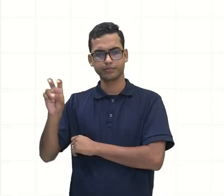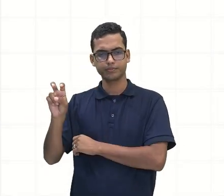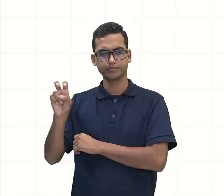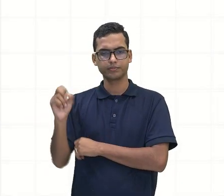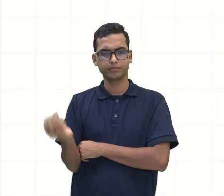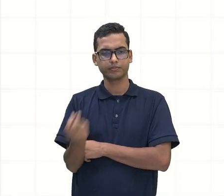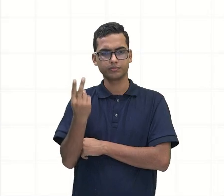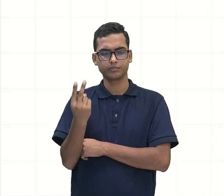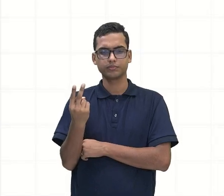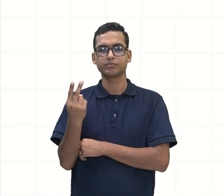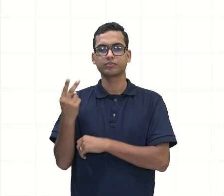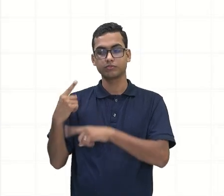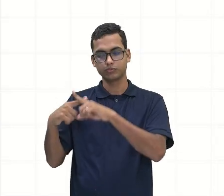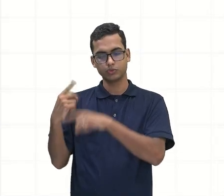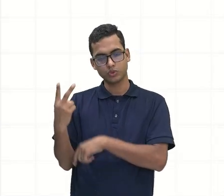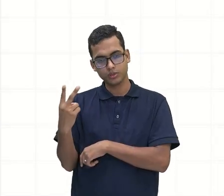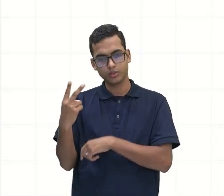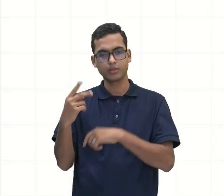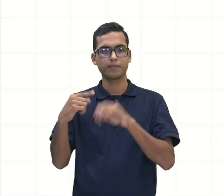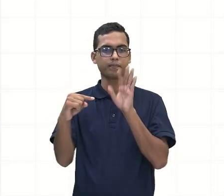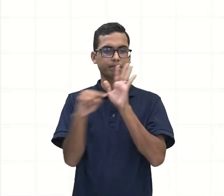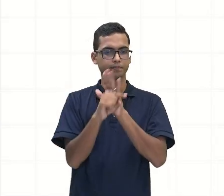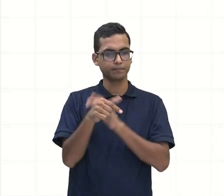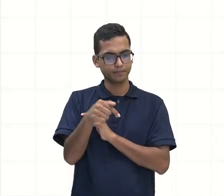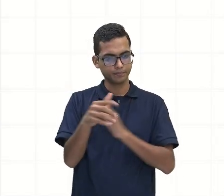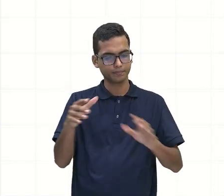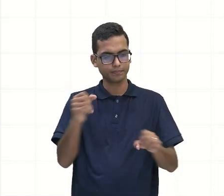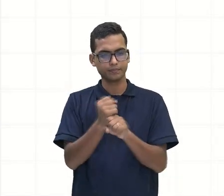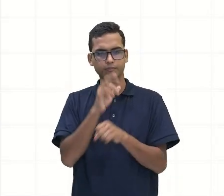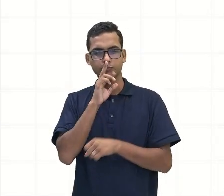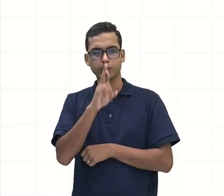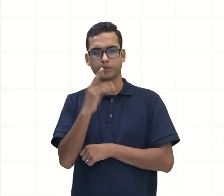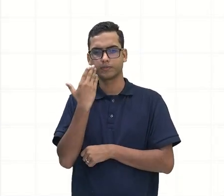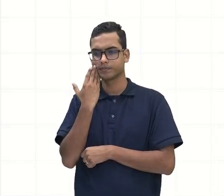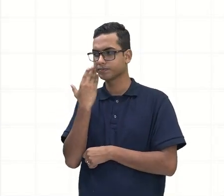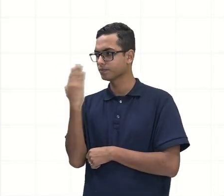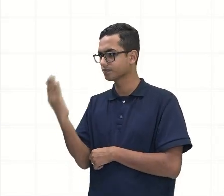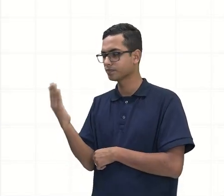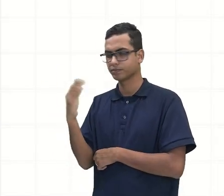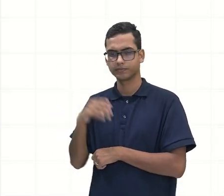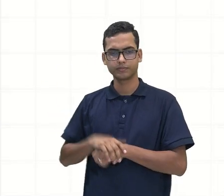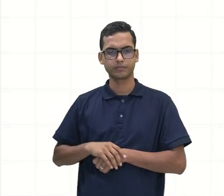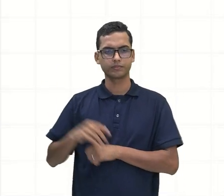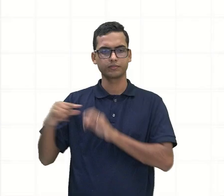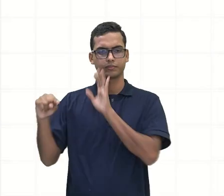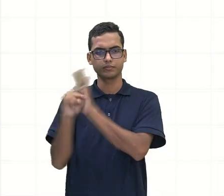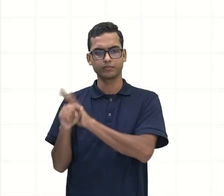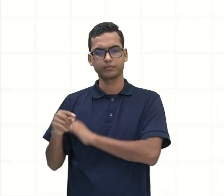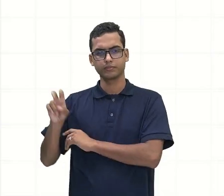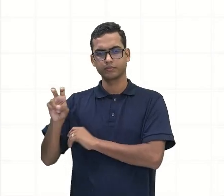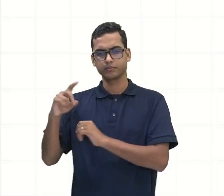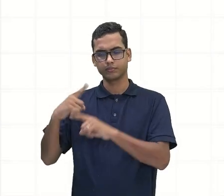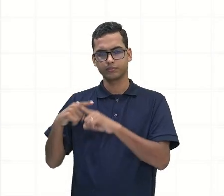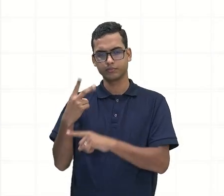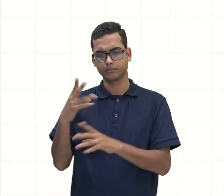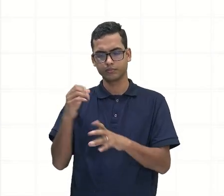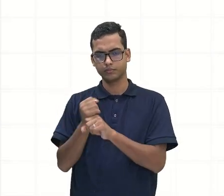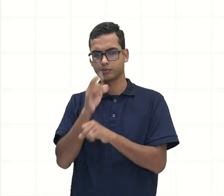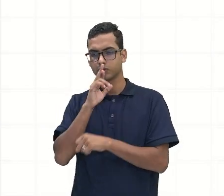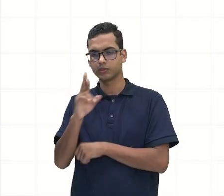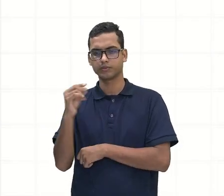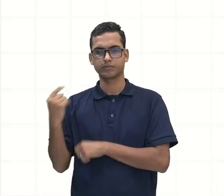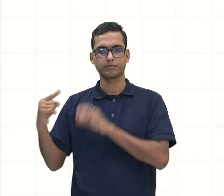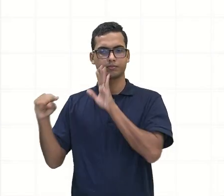vezes 2, menos 10. Menos 10 menos 7 vai dar o nosso